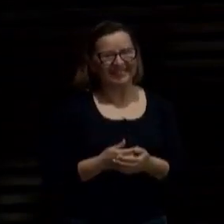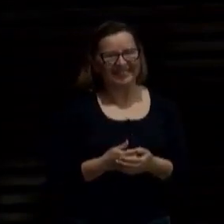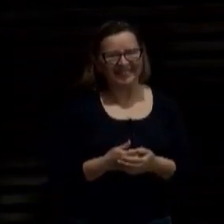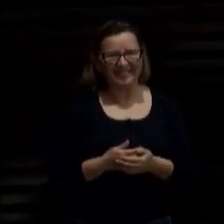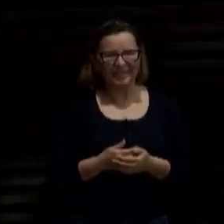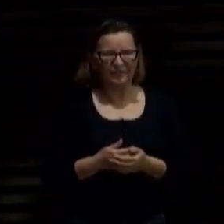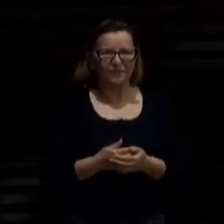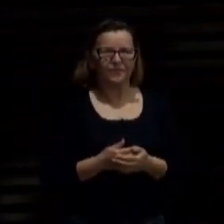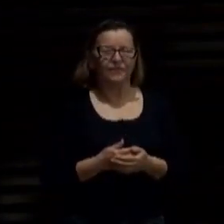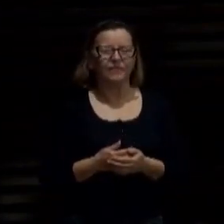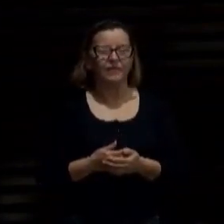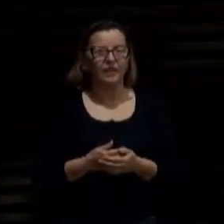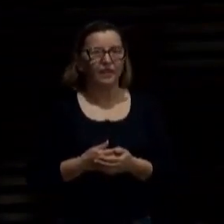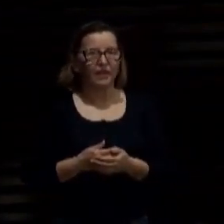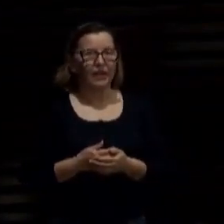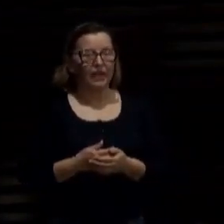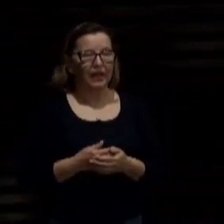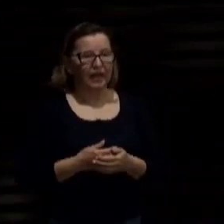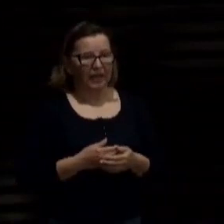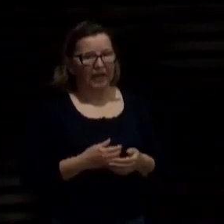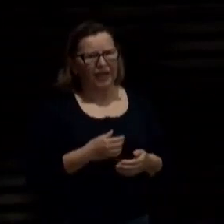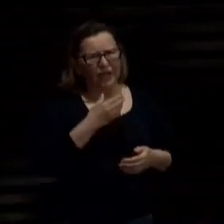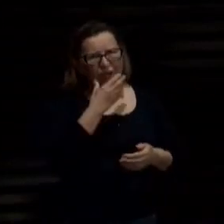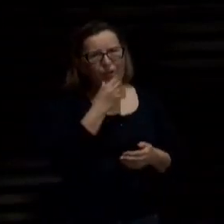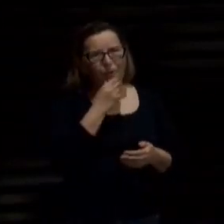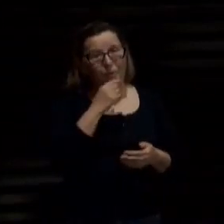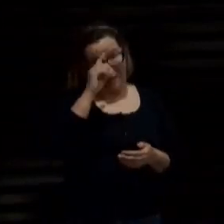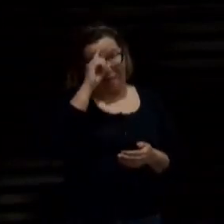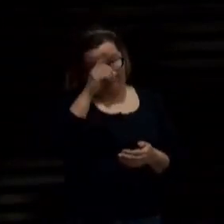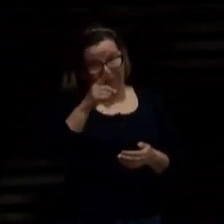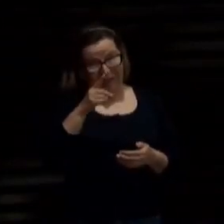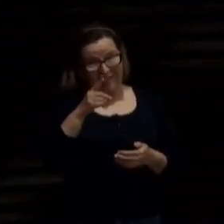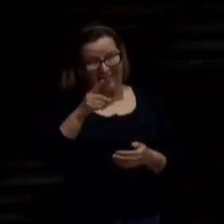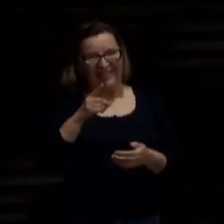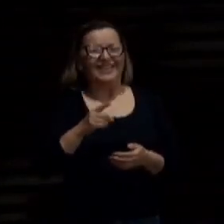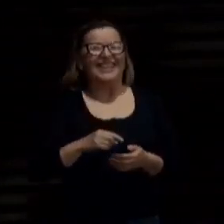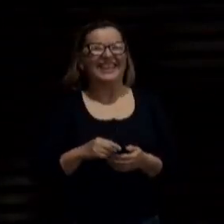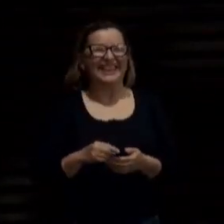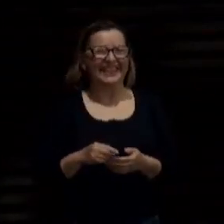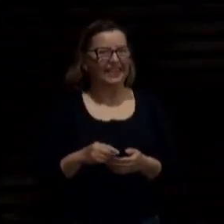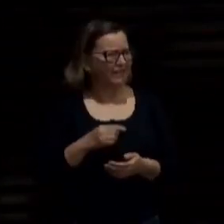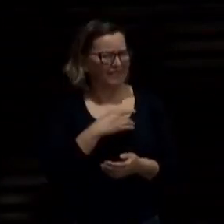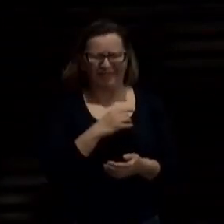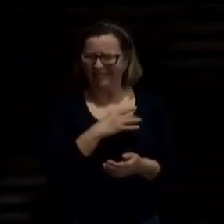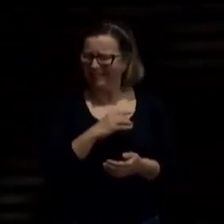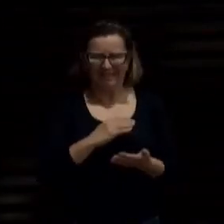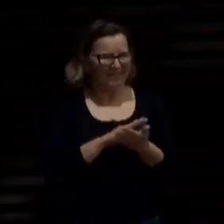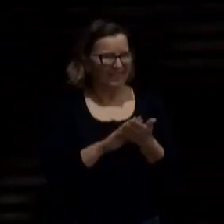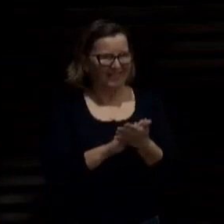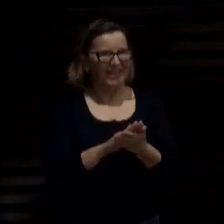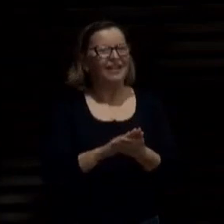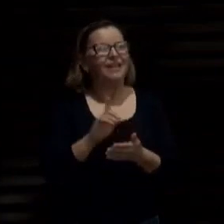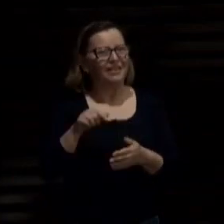É inusitado porque ele diz isso no imperativo, ele meio que ordena, né? Don't worry, be happy. É um